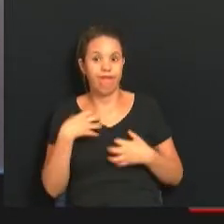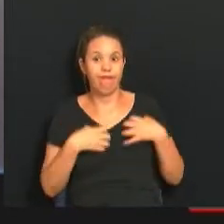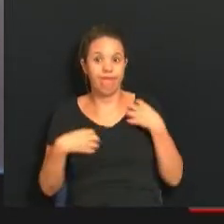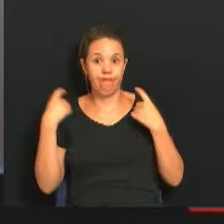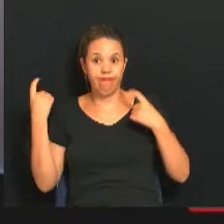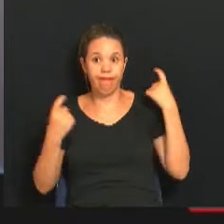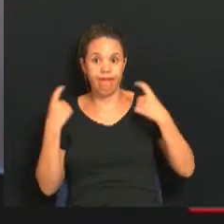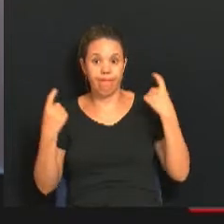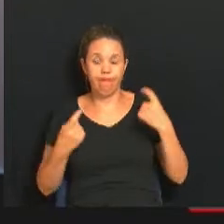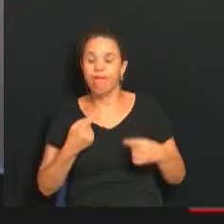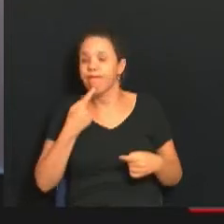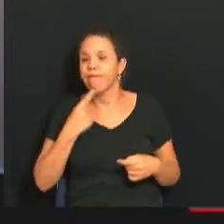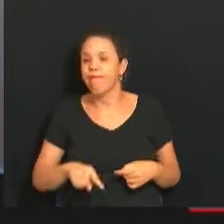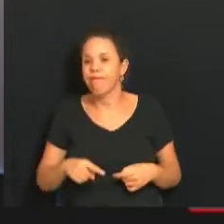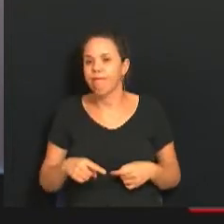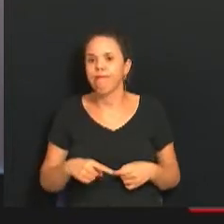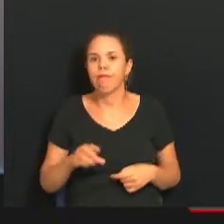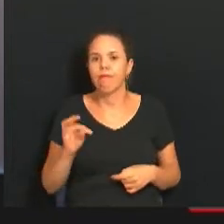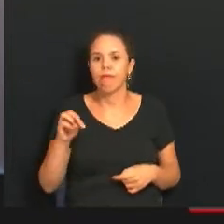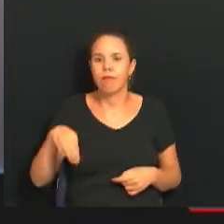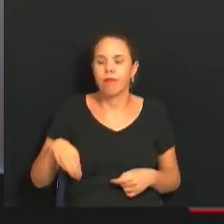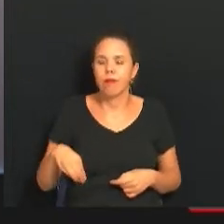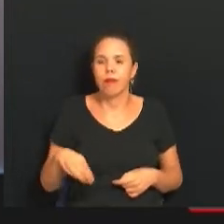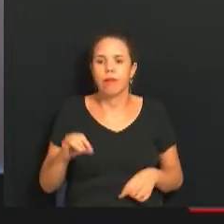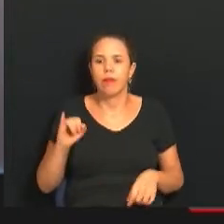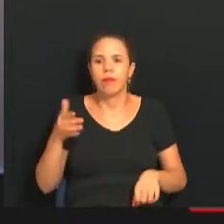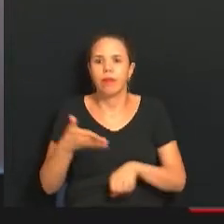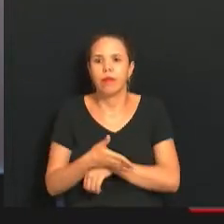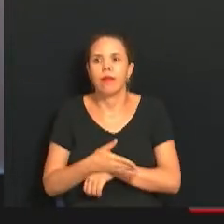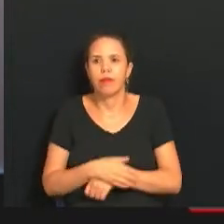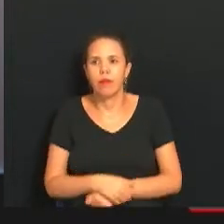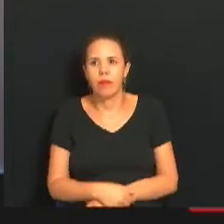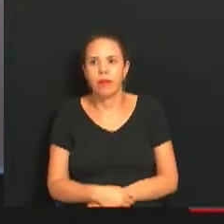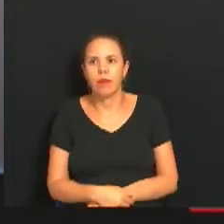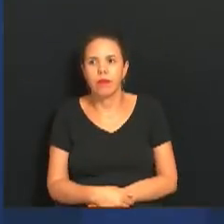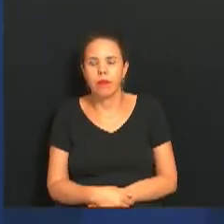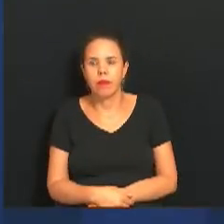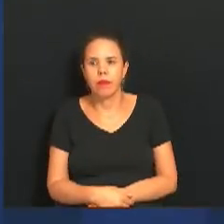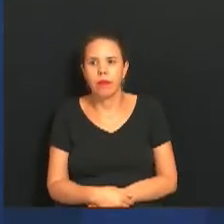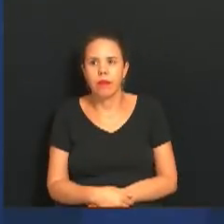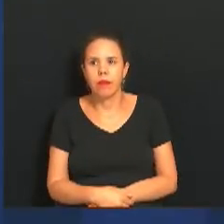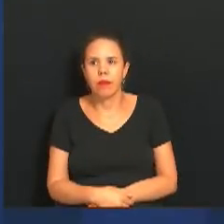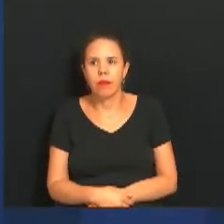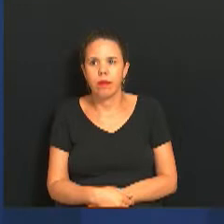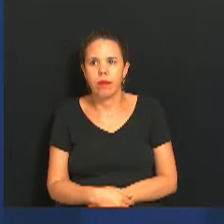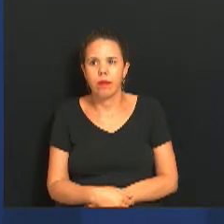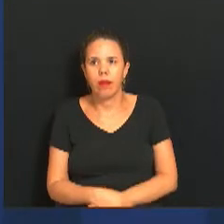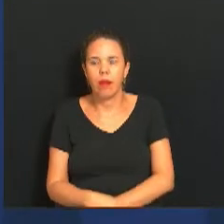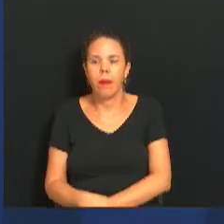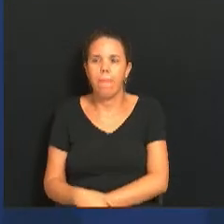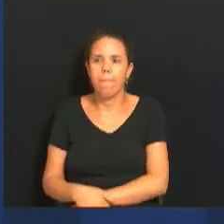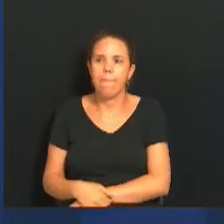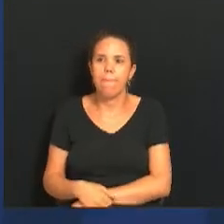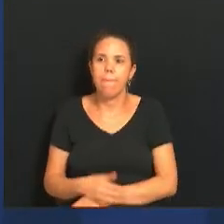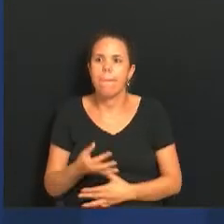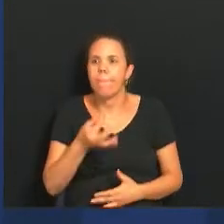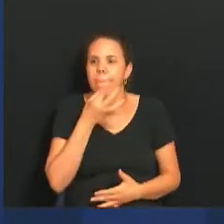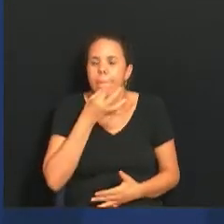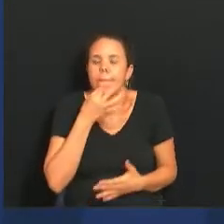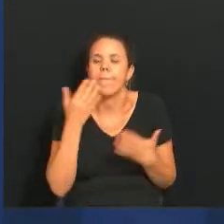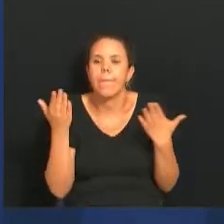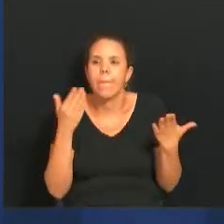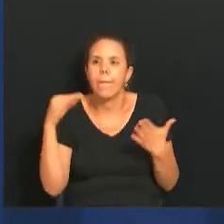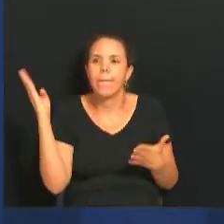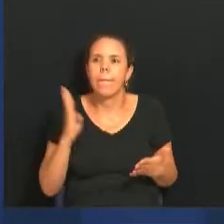a Rússia e a OTAN caso a Ucrânia fizesse parte dessa organização. Agora, Gustavo, qual que é o posicionamento do